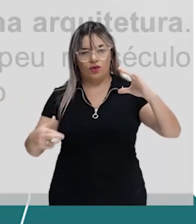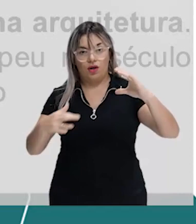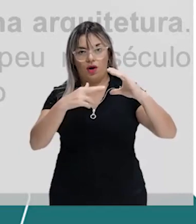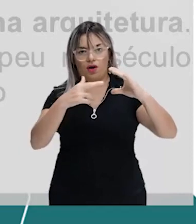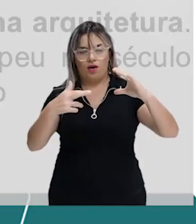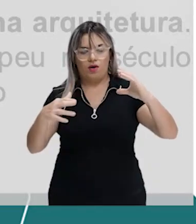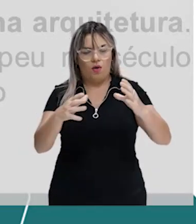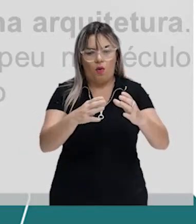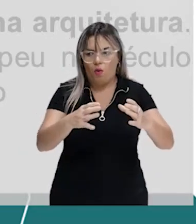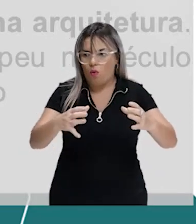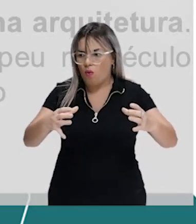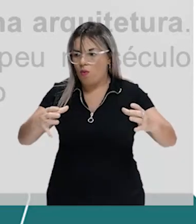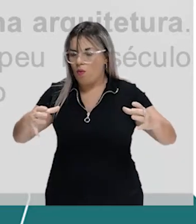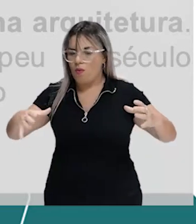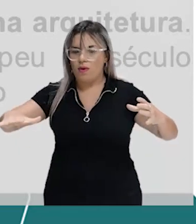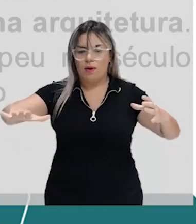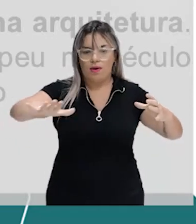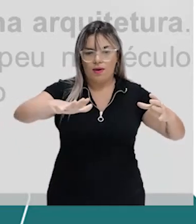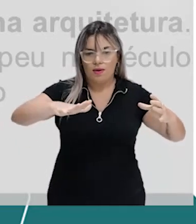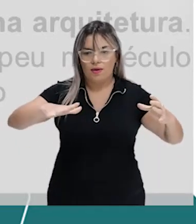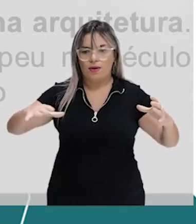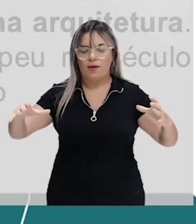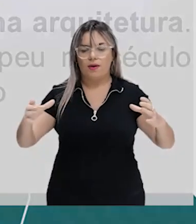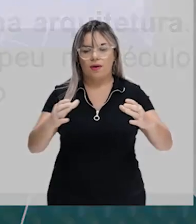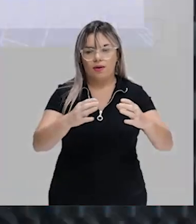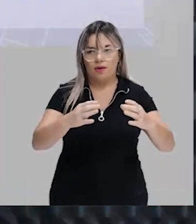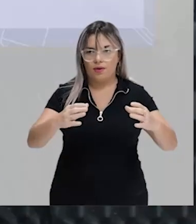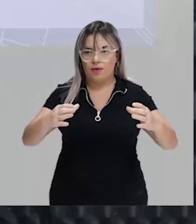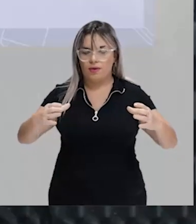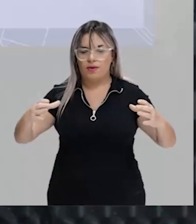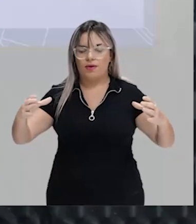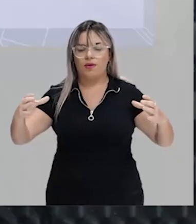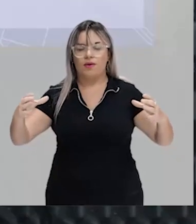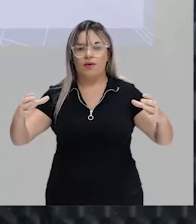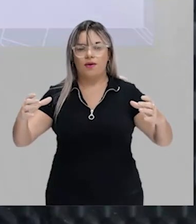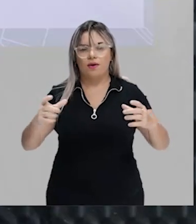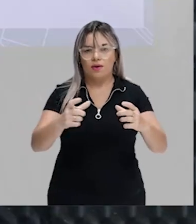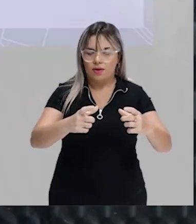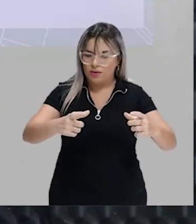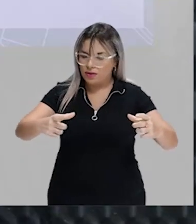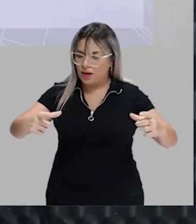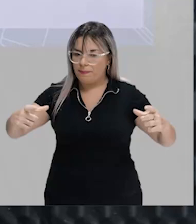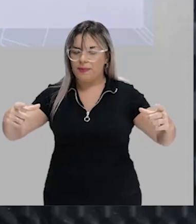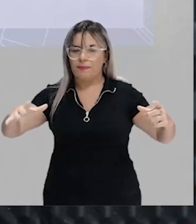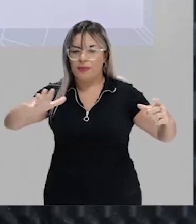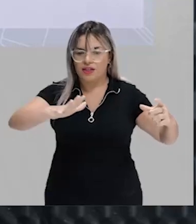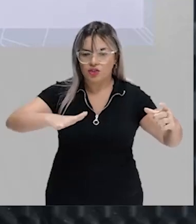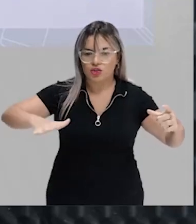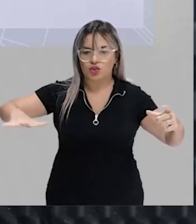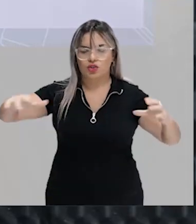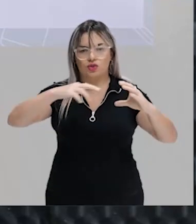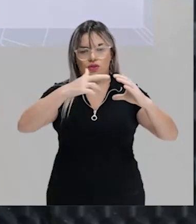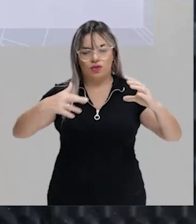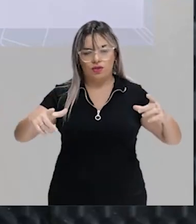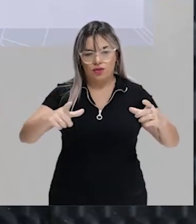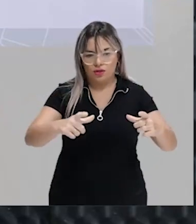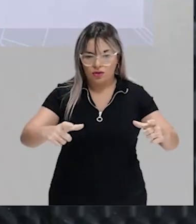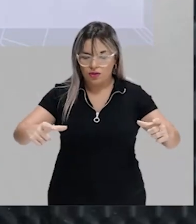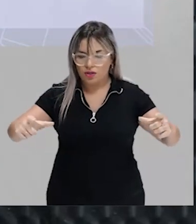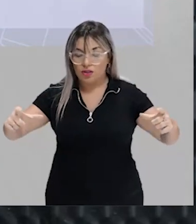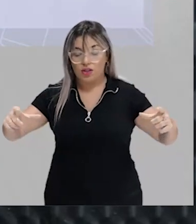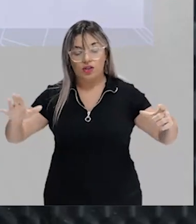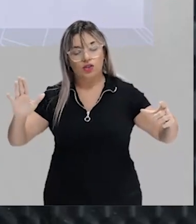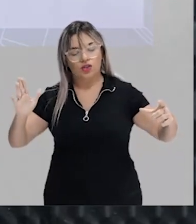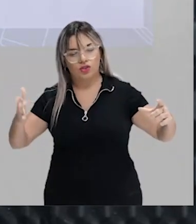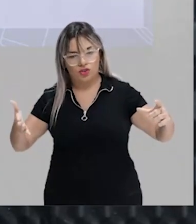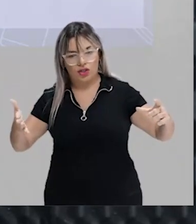Mais macro, existe isso, Cacau? É macro. Eu ia dizer assim, é mais abrangente. Então é macro, e o classicismo é voltado